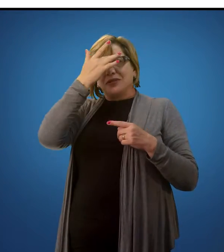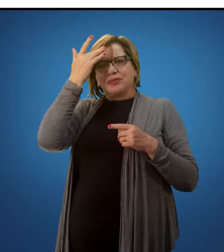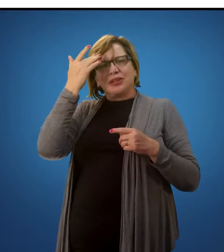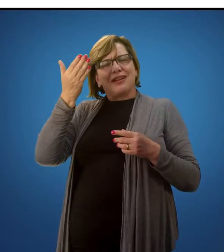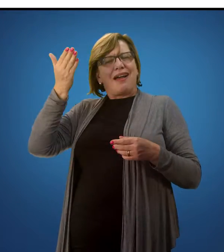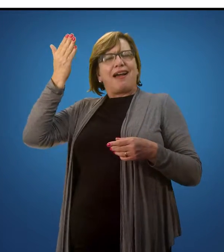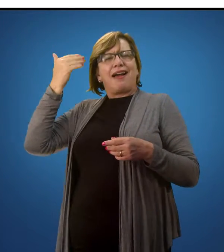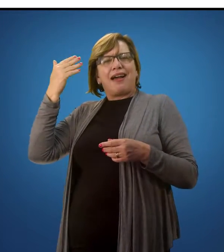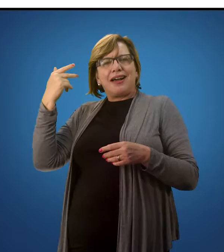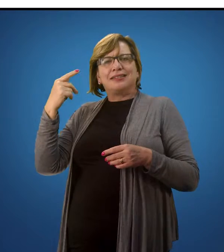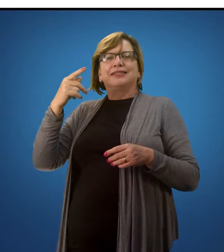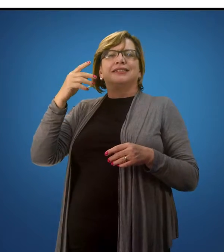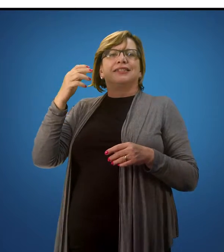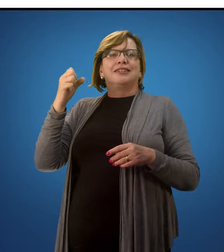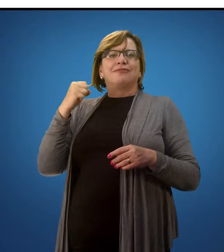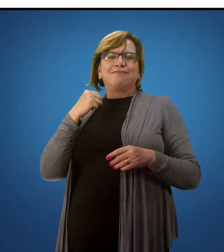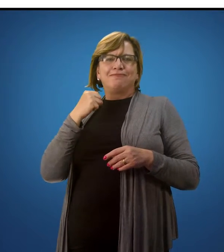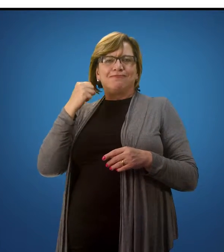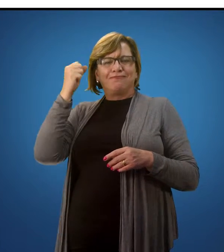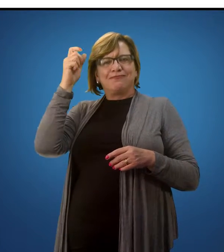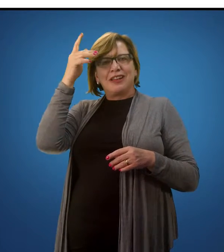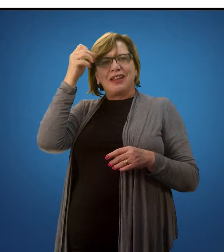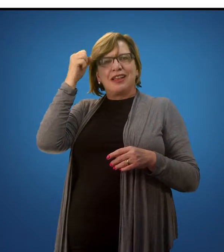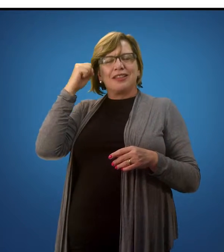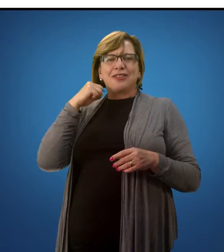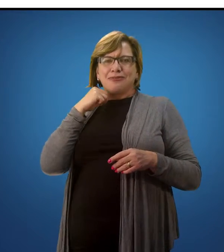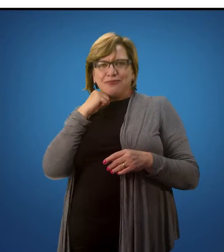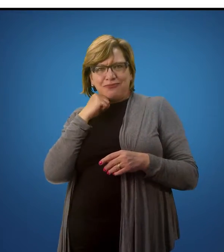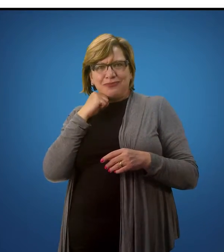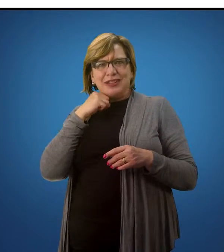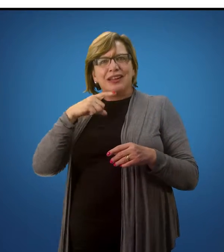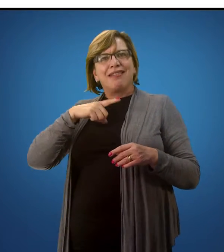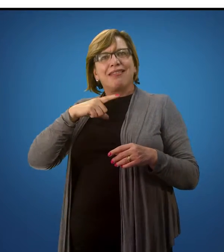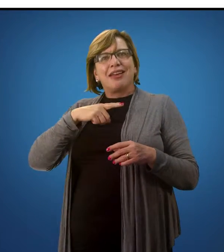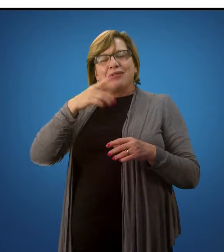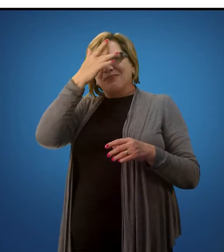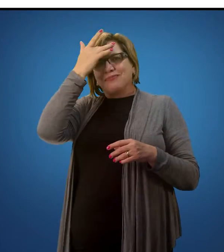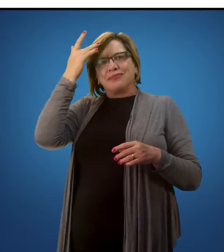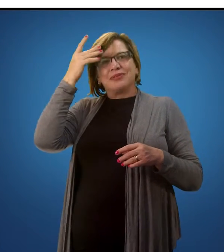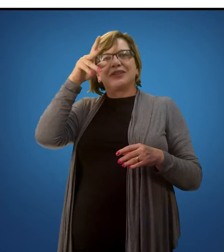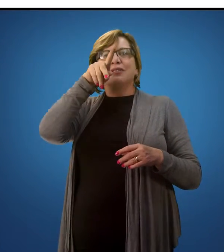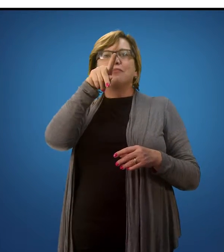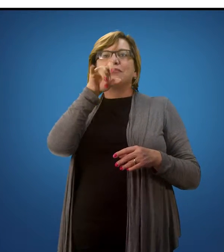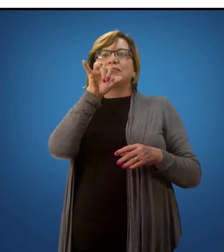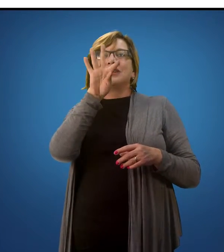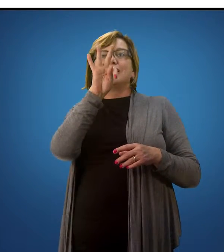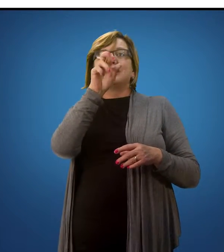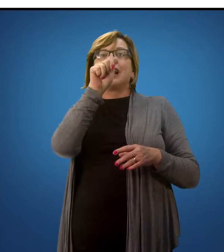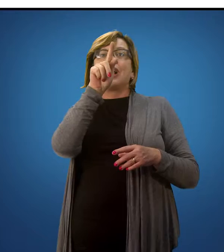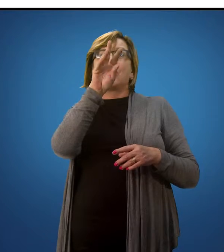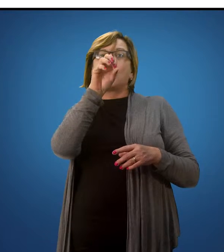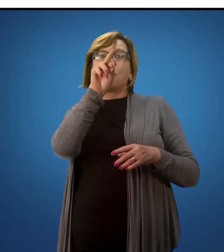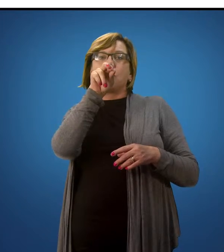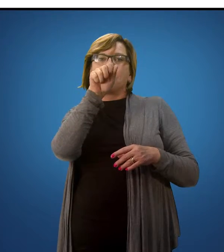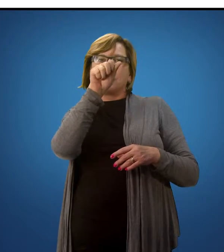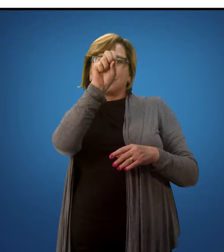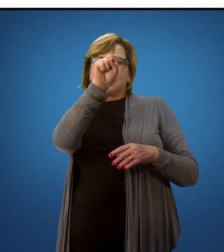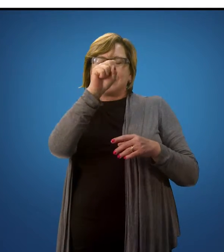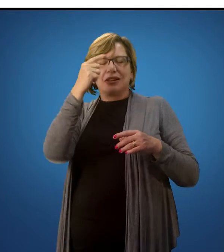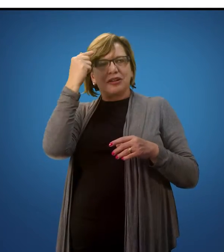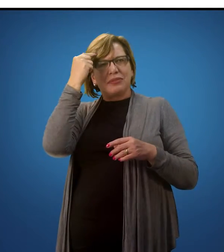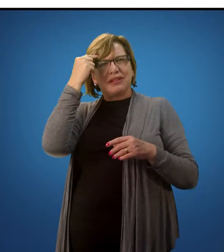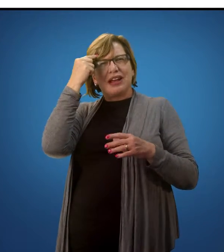nos pés o crash nós temos lá os pitagóricos os pitagóricos viu no número e na matemática a essência da explicação da